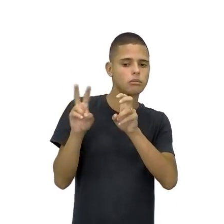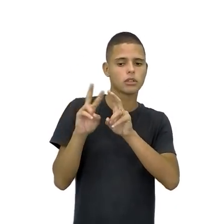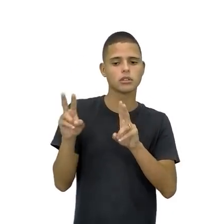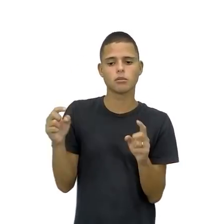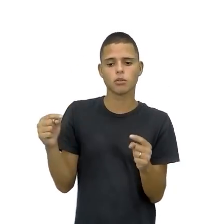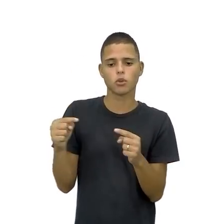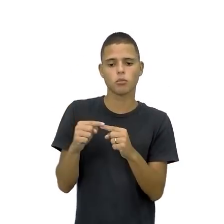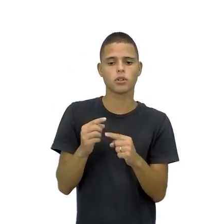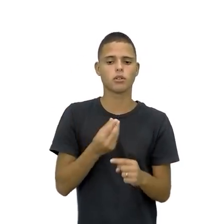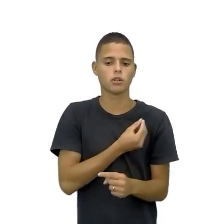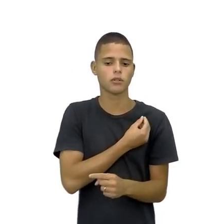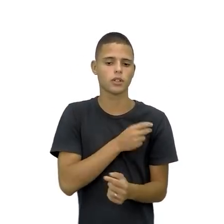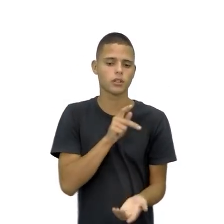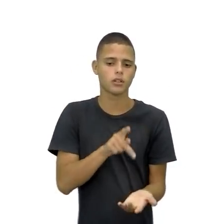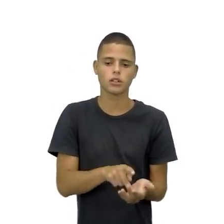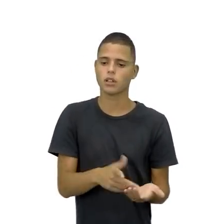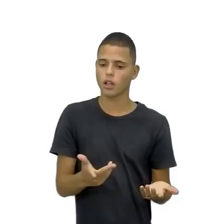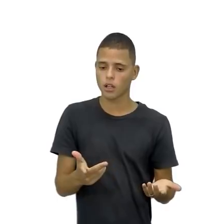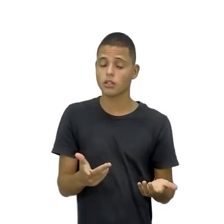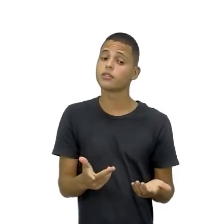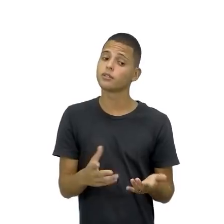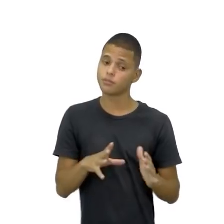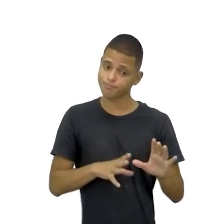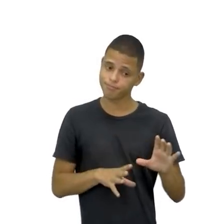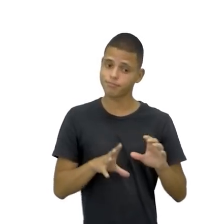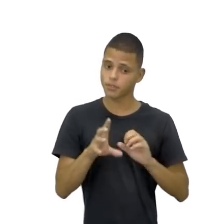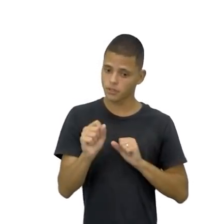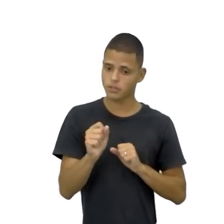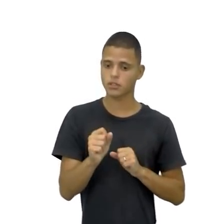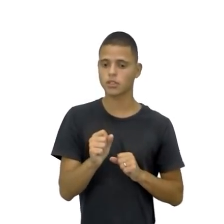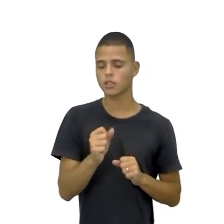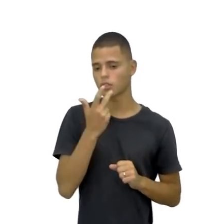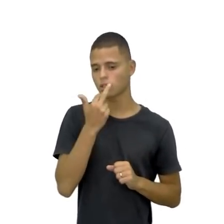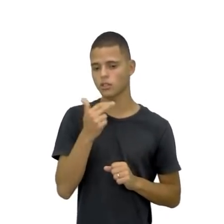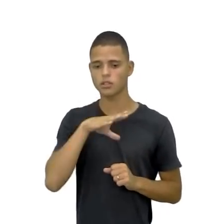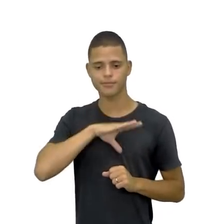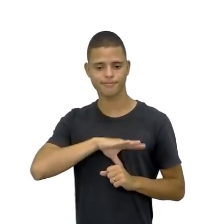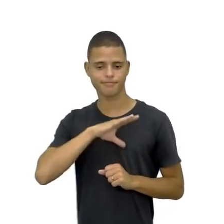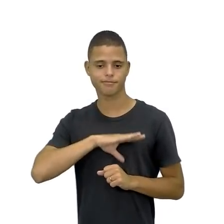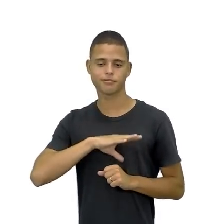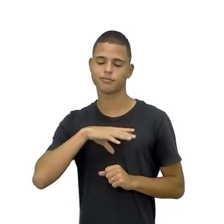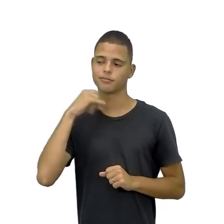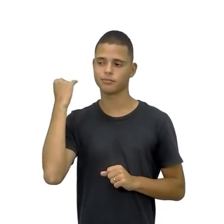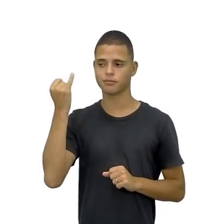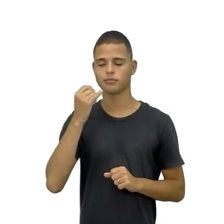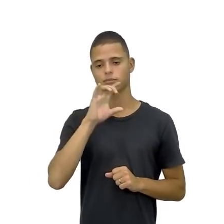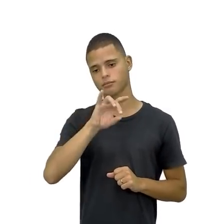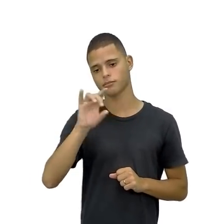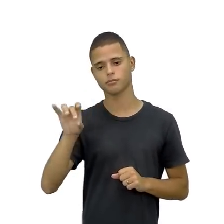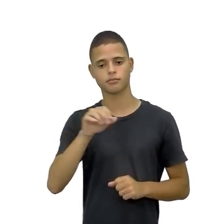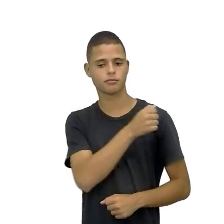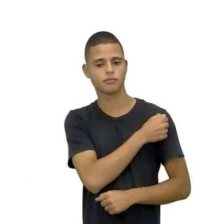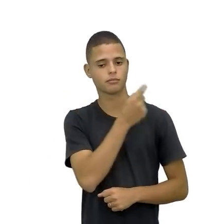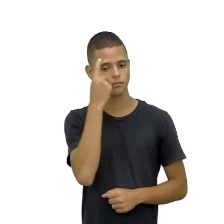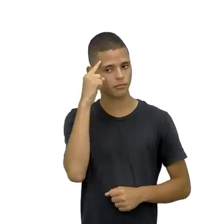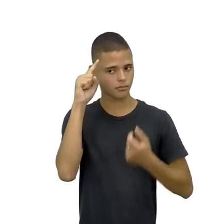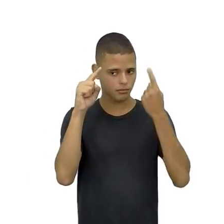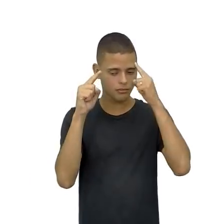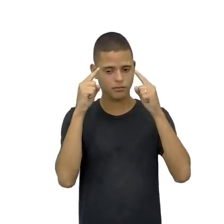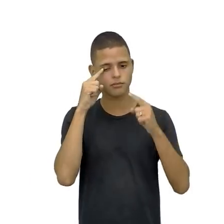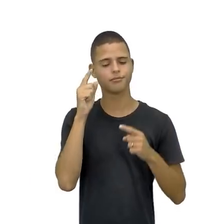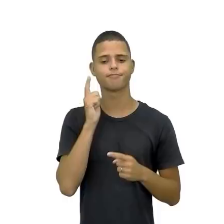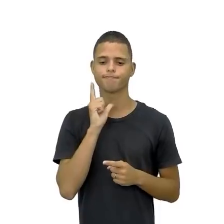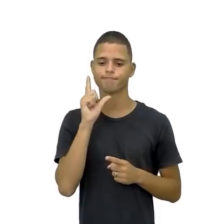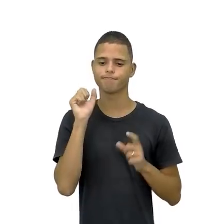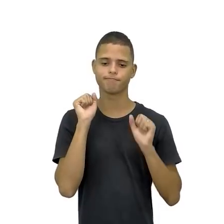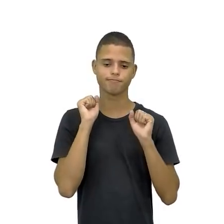né? A formação da língua portuguesa traz para os estudantes essa ideia de que eles podem construir bons textos